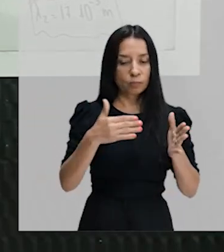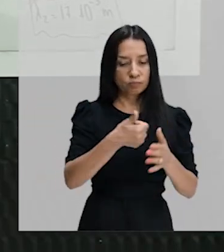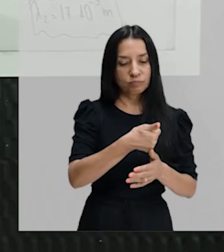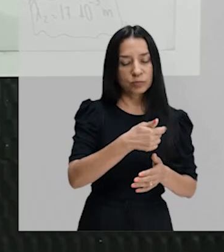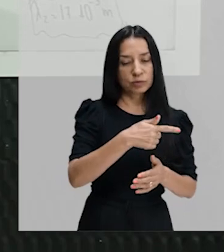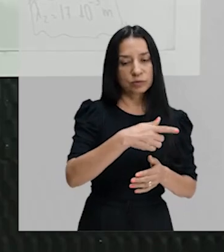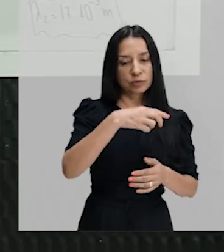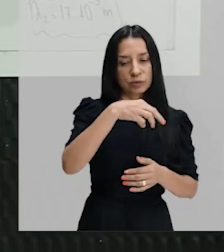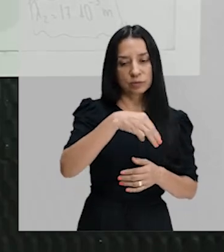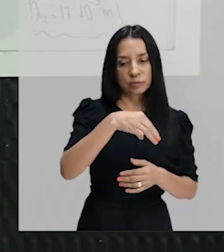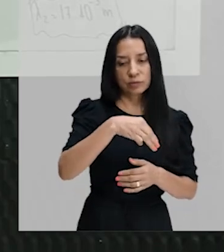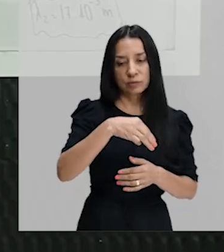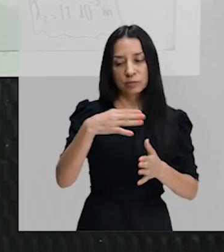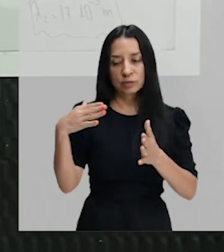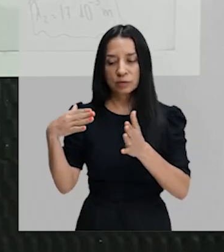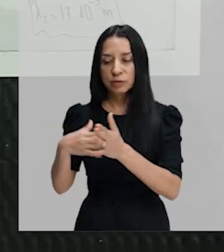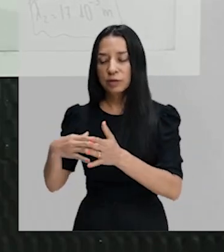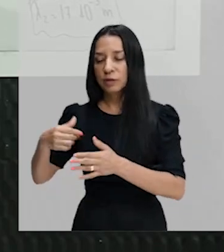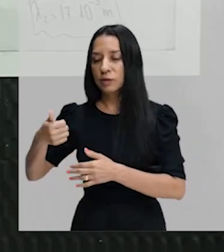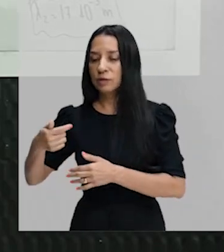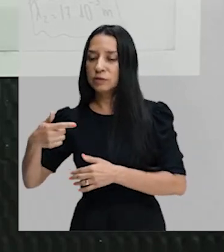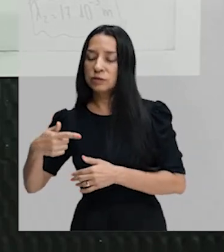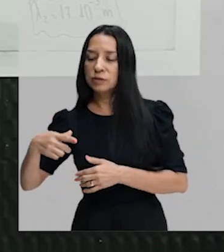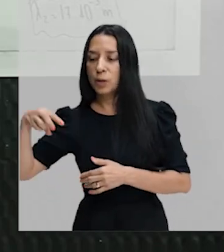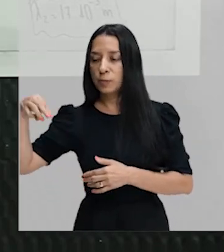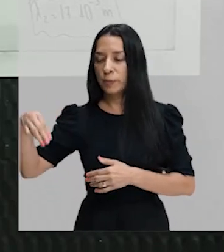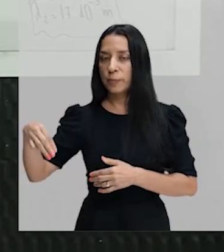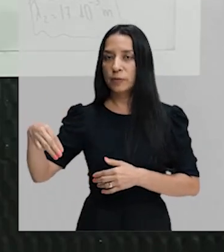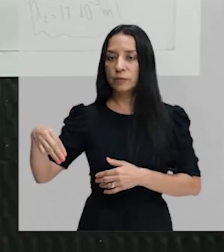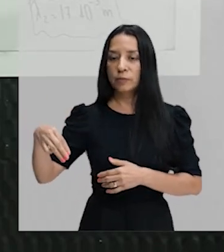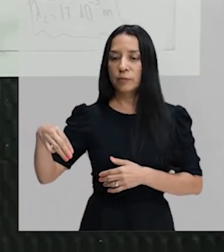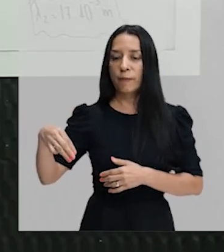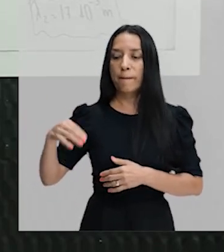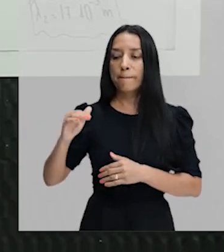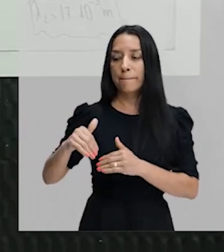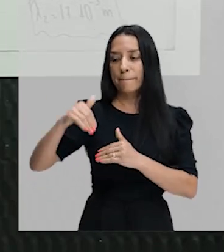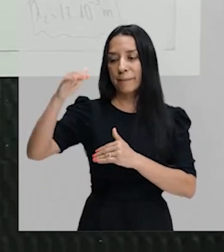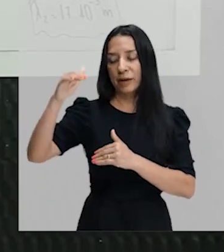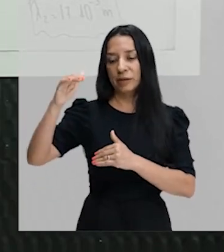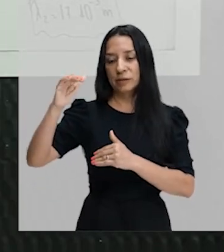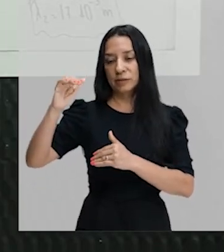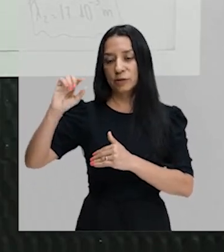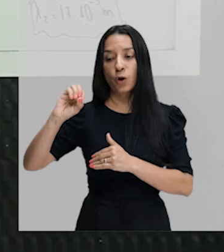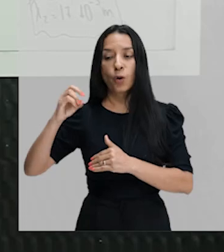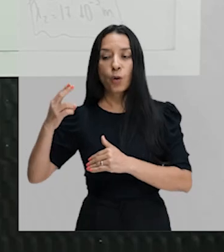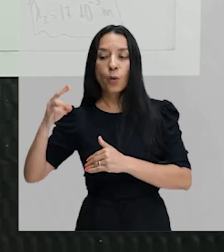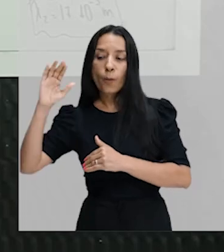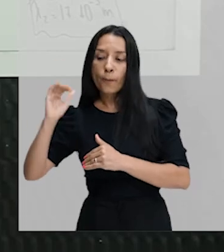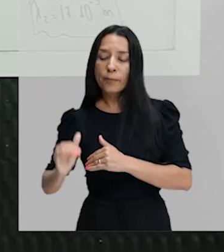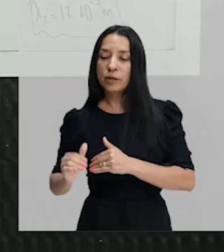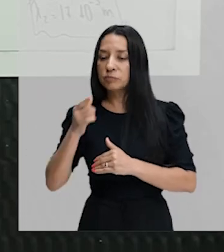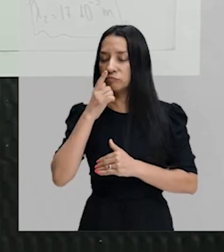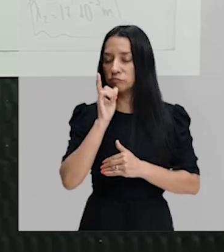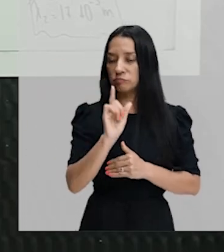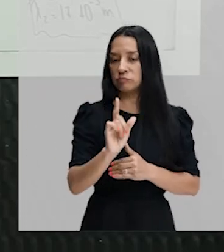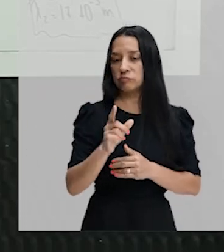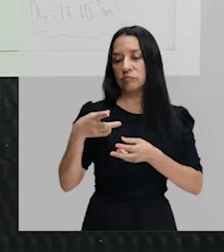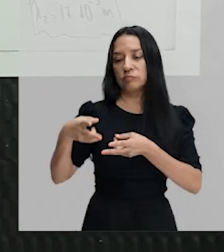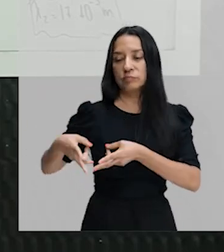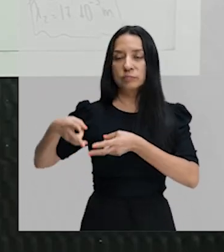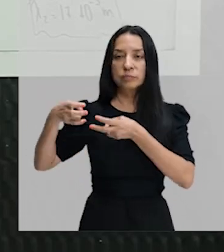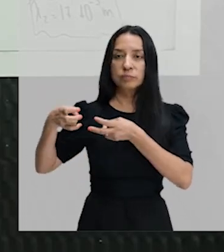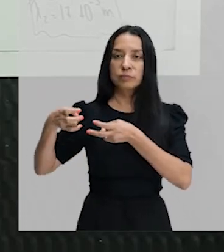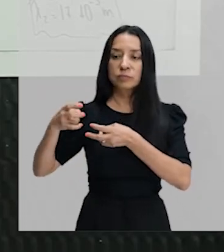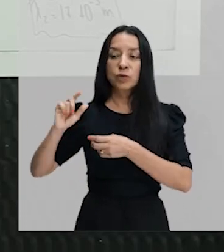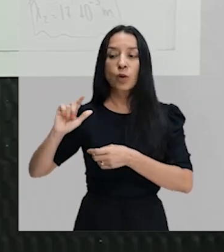tá ok a mais do que isso e a menos do que isso a gente não consegue captar Tá ok